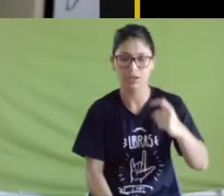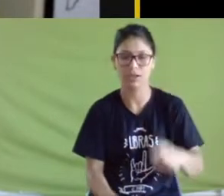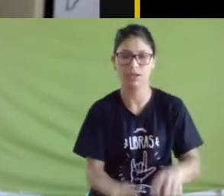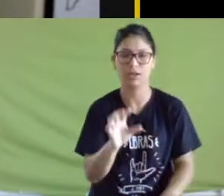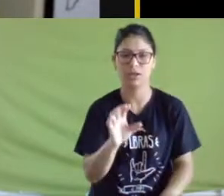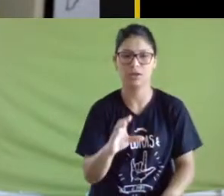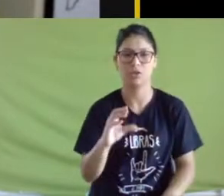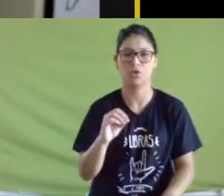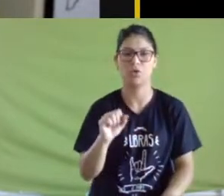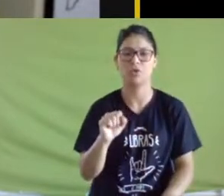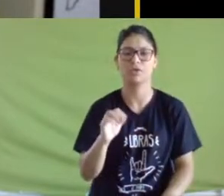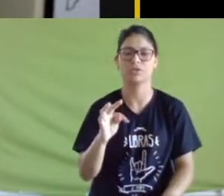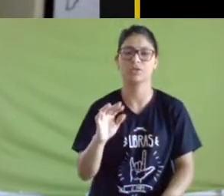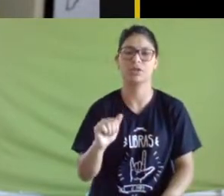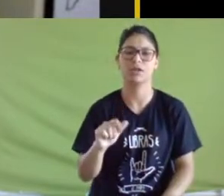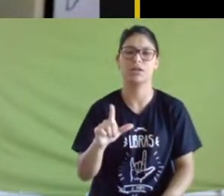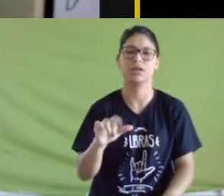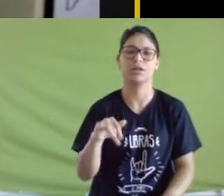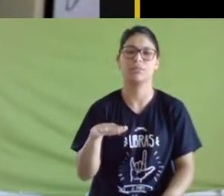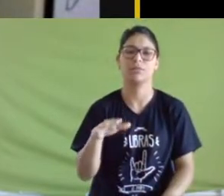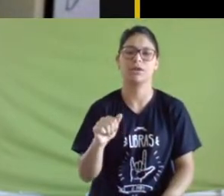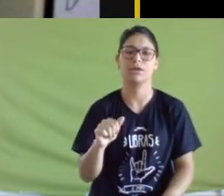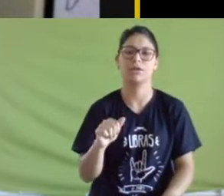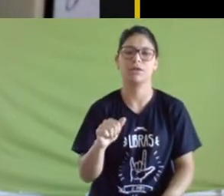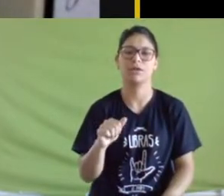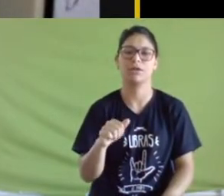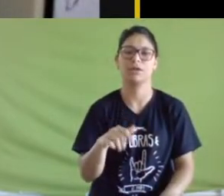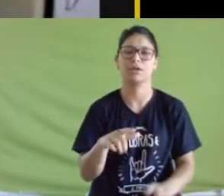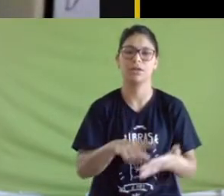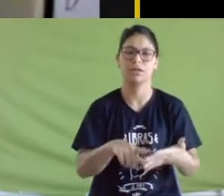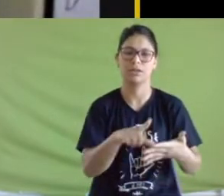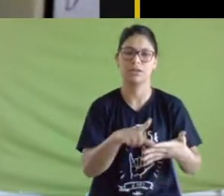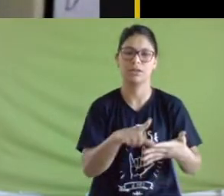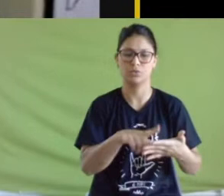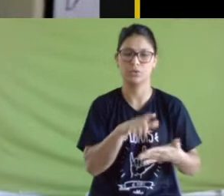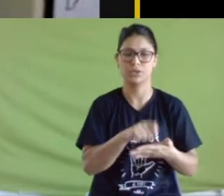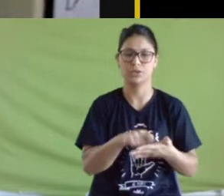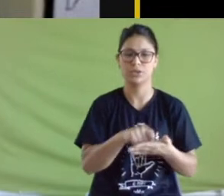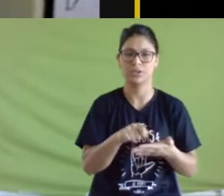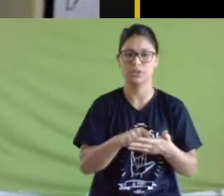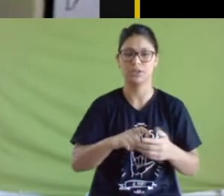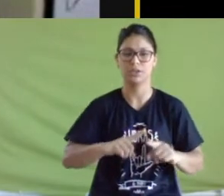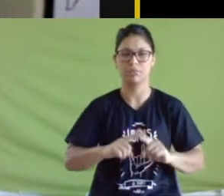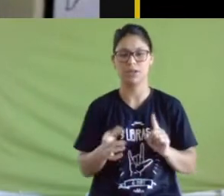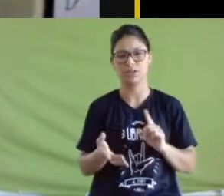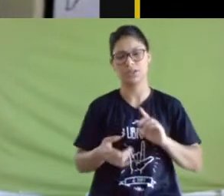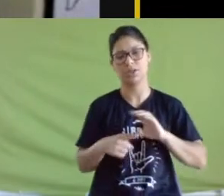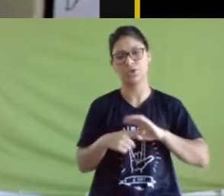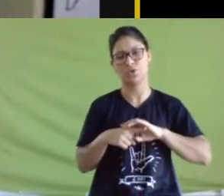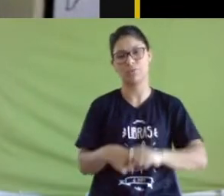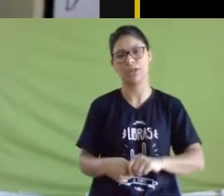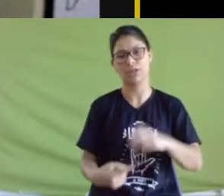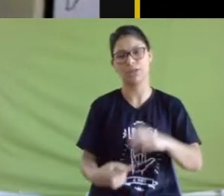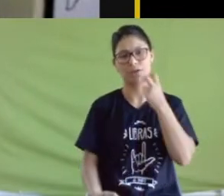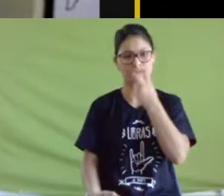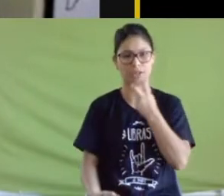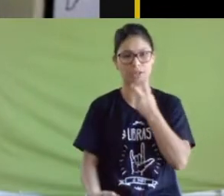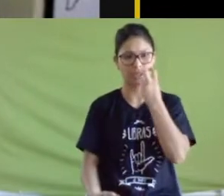é isso mesmo. Quer dizer, é uma literatura escrita, mas que domina a